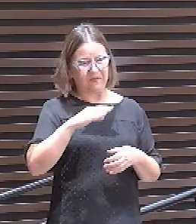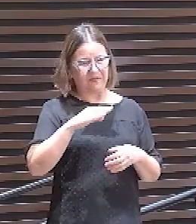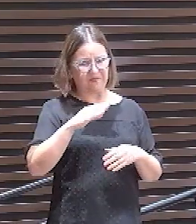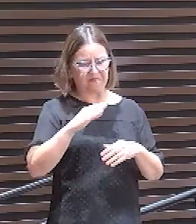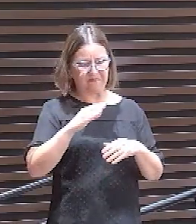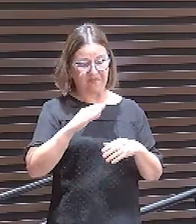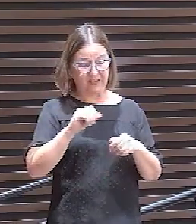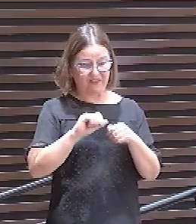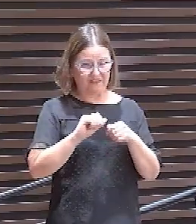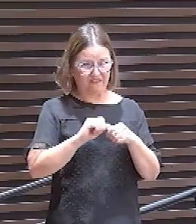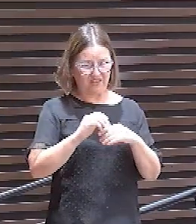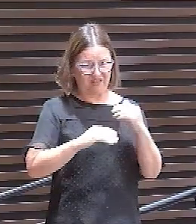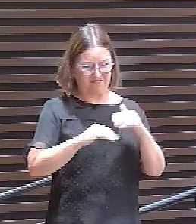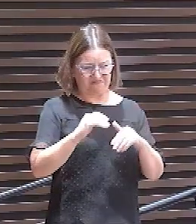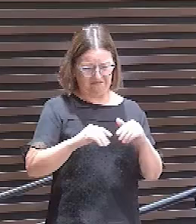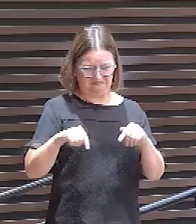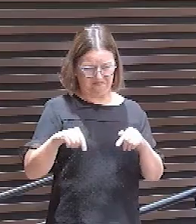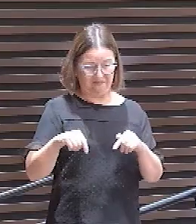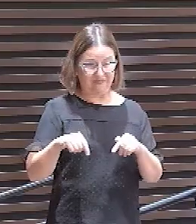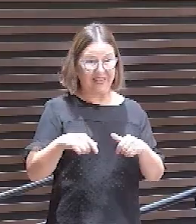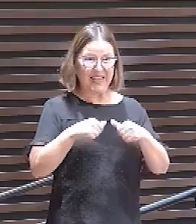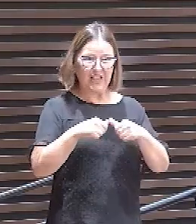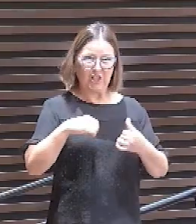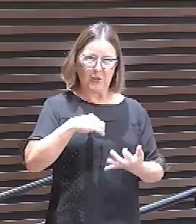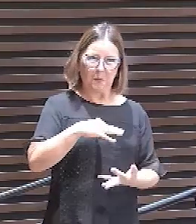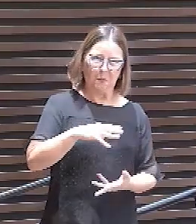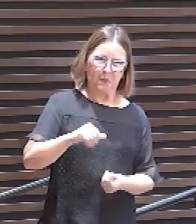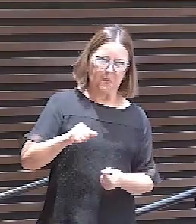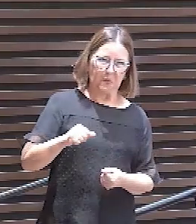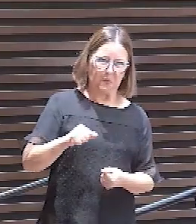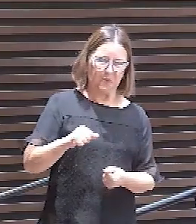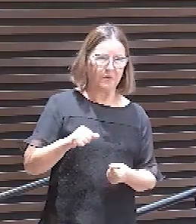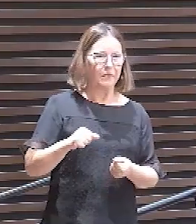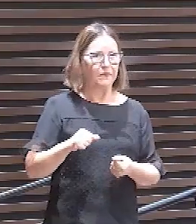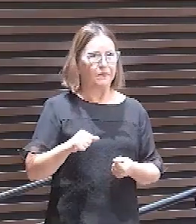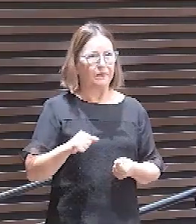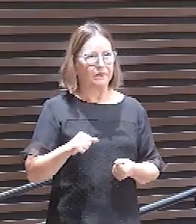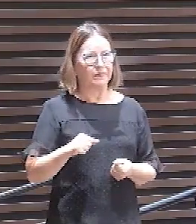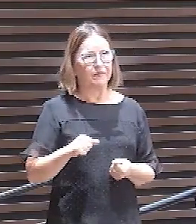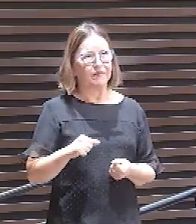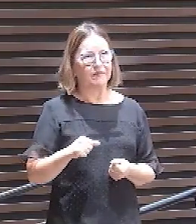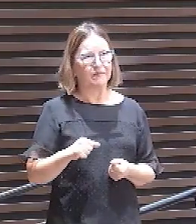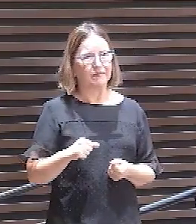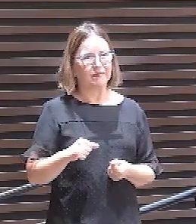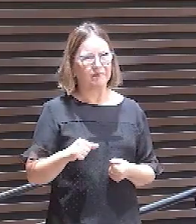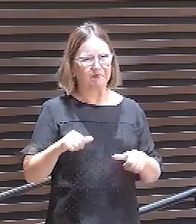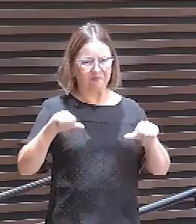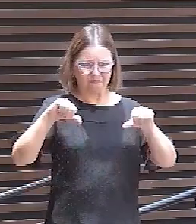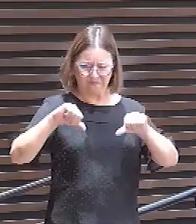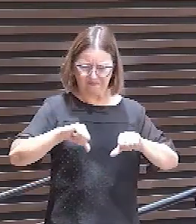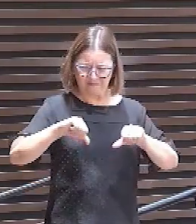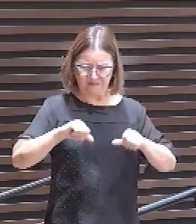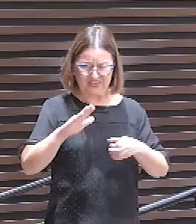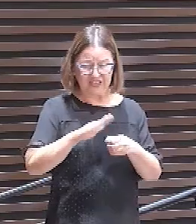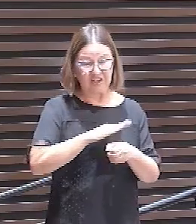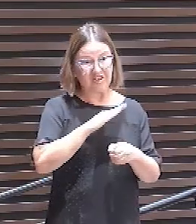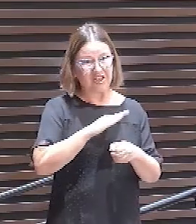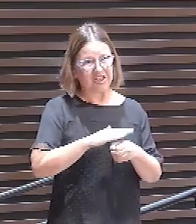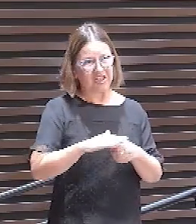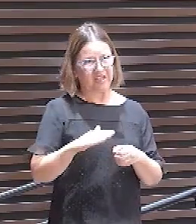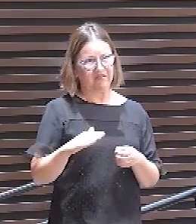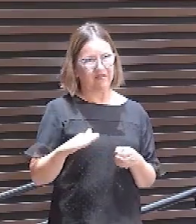Esse mundo é um mundo pesado, cheio de